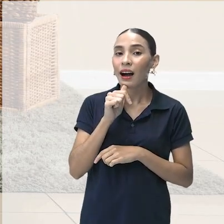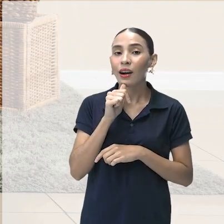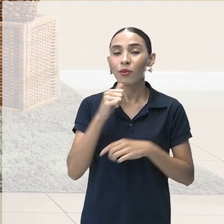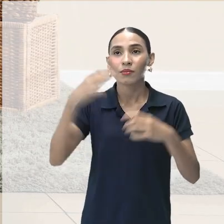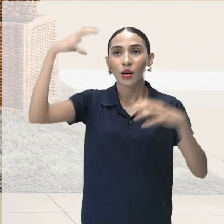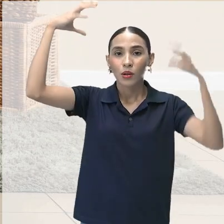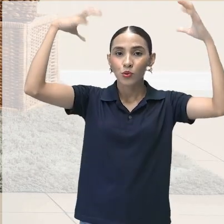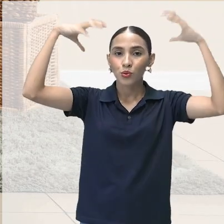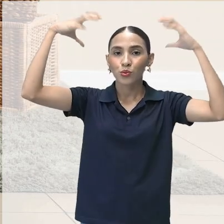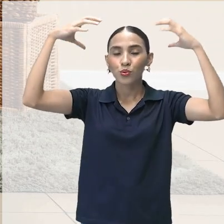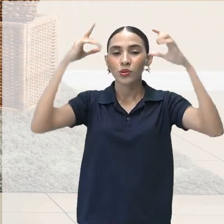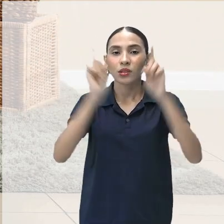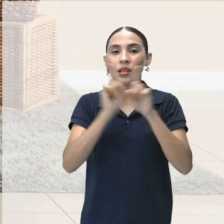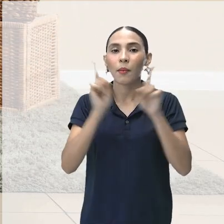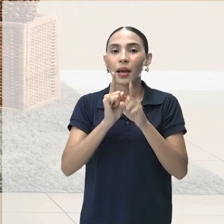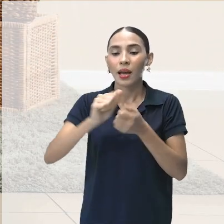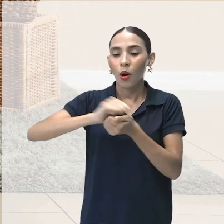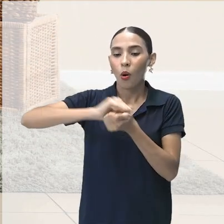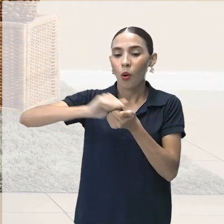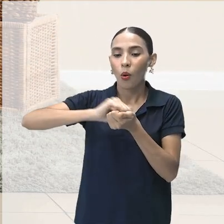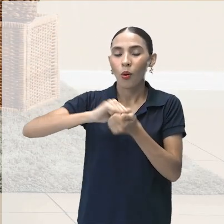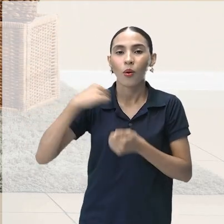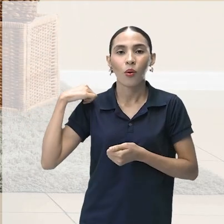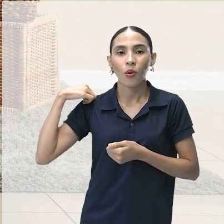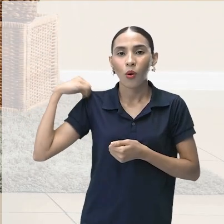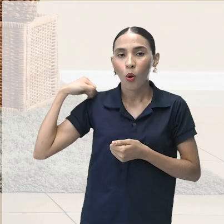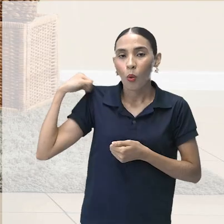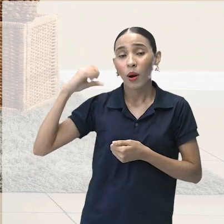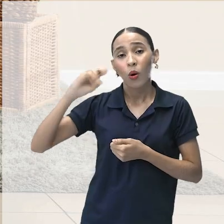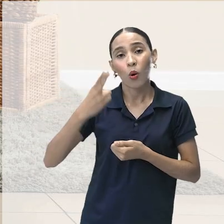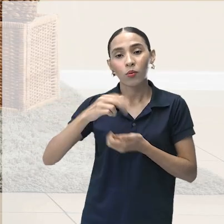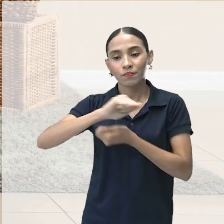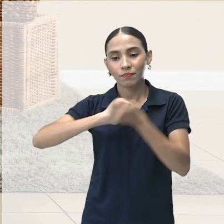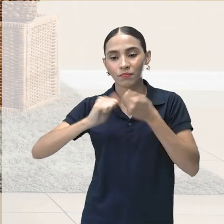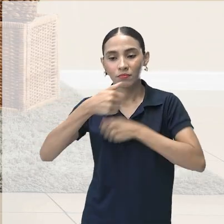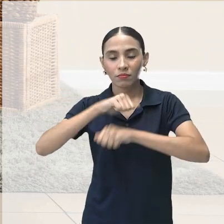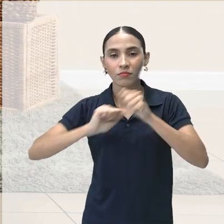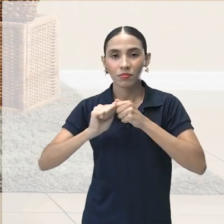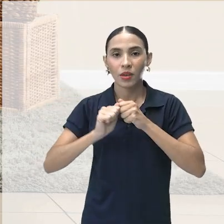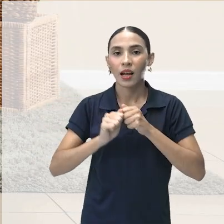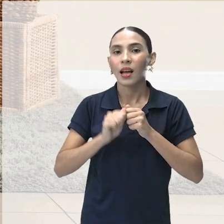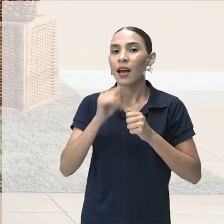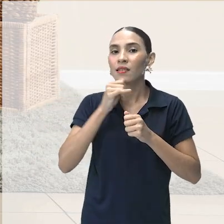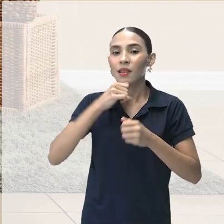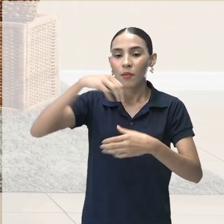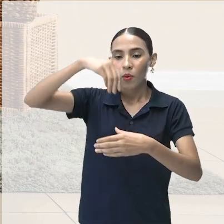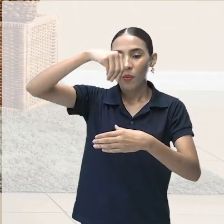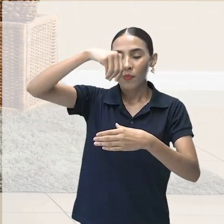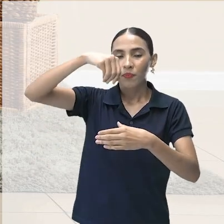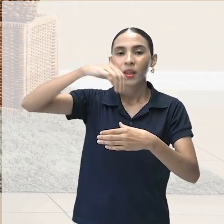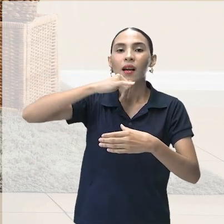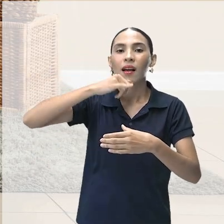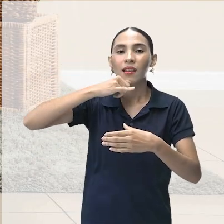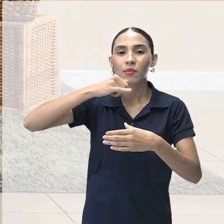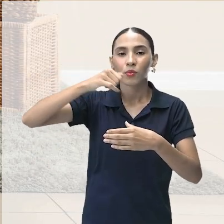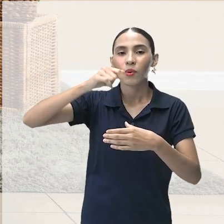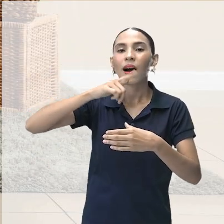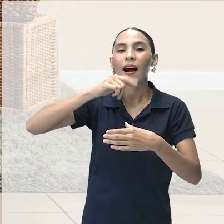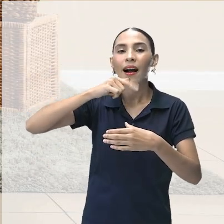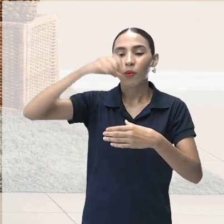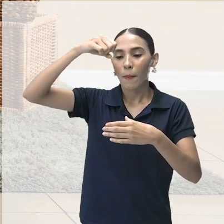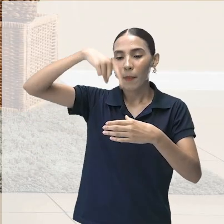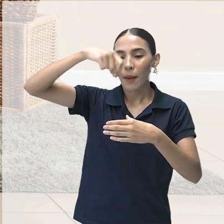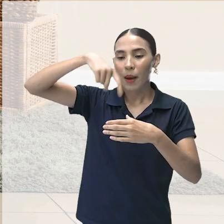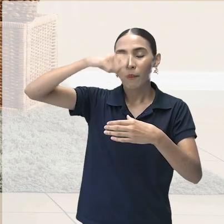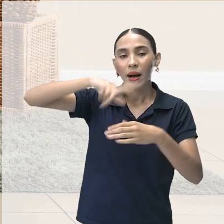o banho, na lavagem de roupa ou na lavagem da louça, não deixar a torneira lá aberta, desperdiçando água, é